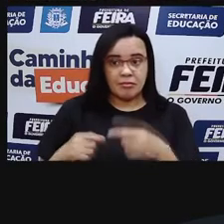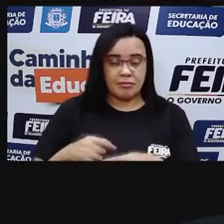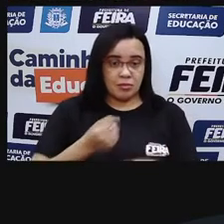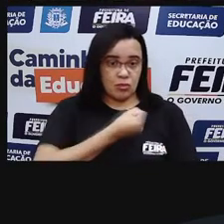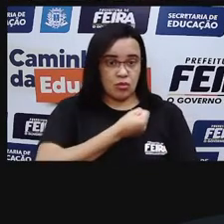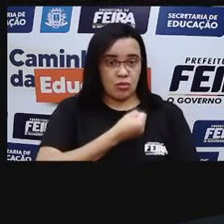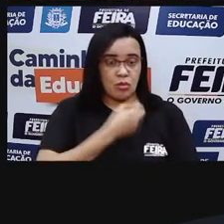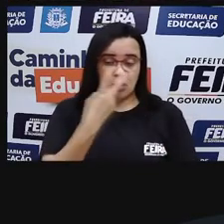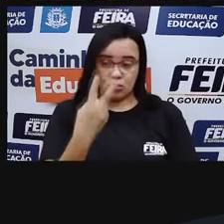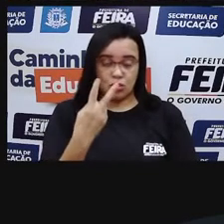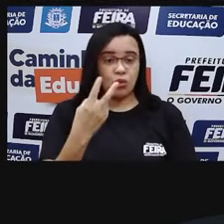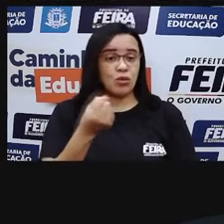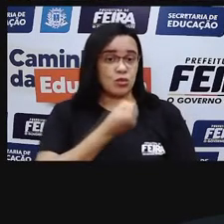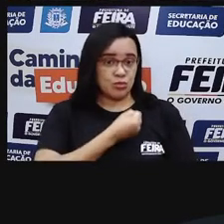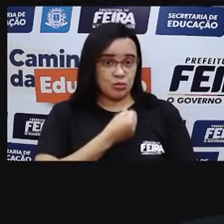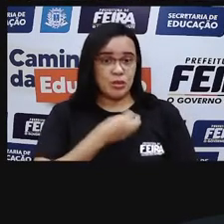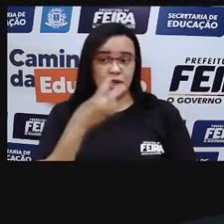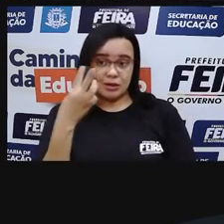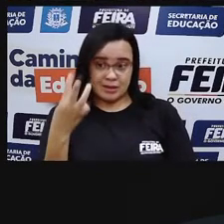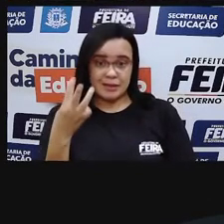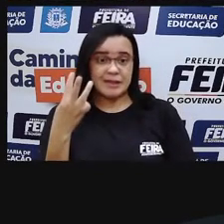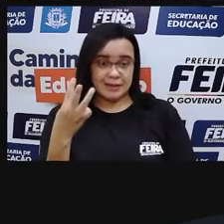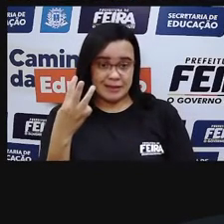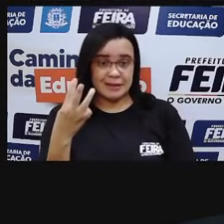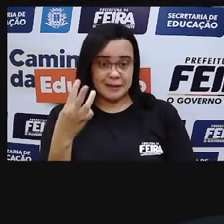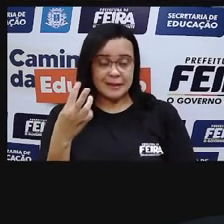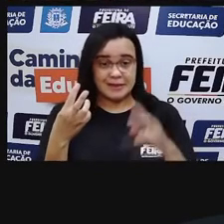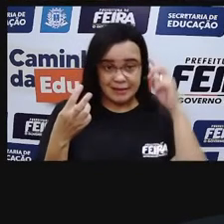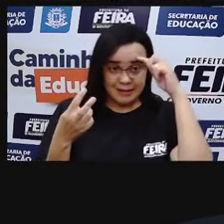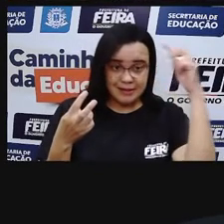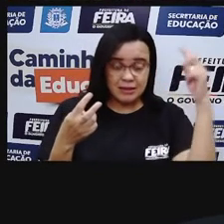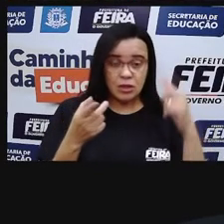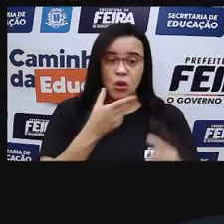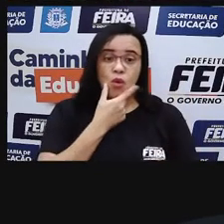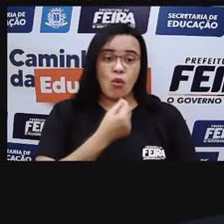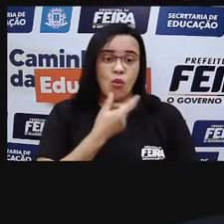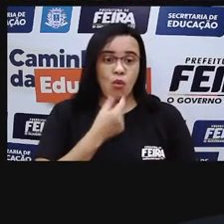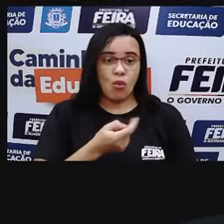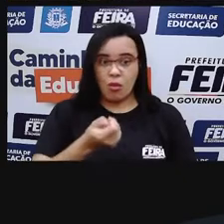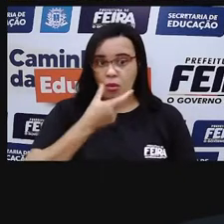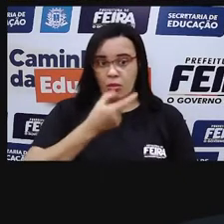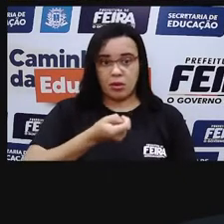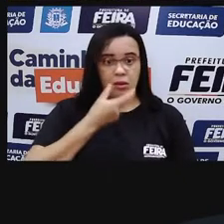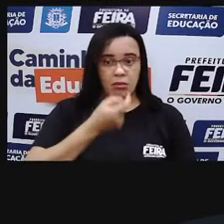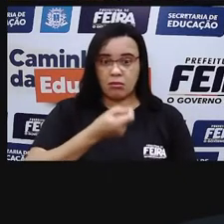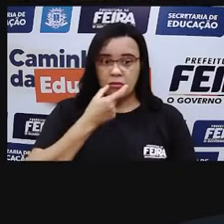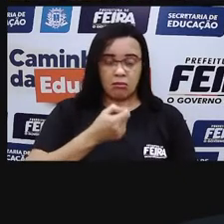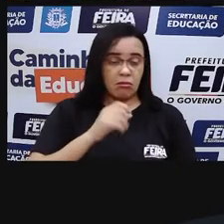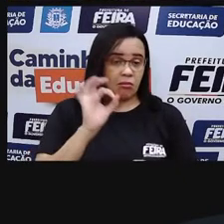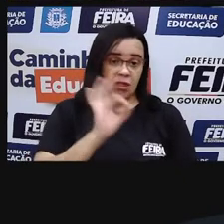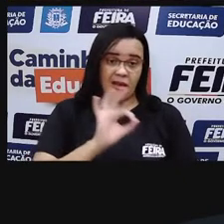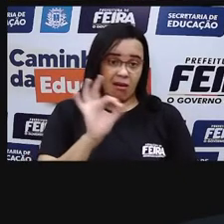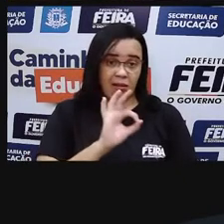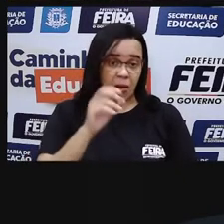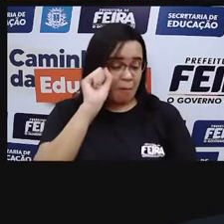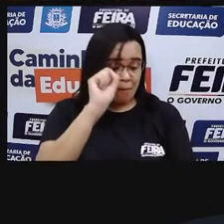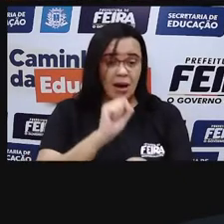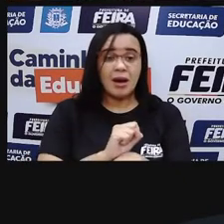ao antibiótico que Furostreco estava tomando, elas nesse curto período de tempo, elas